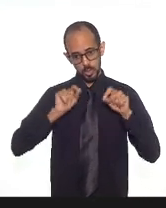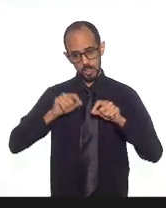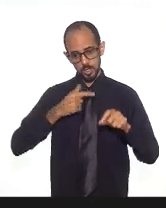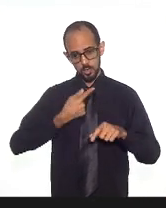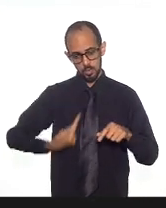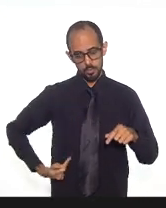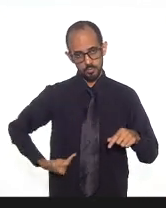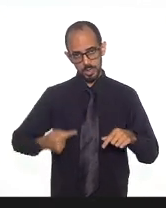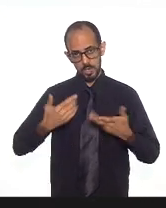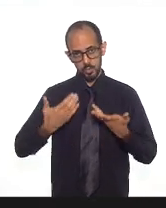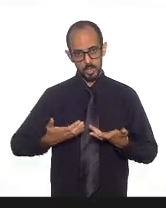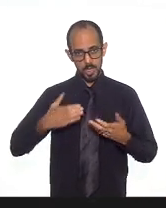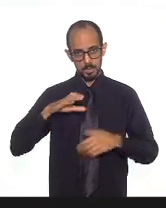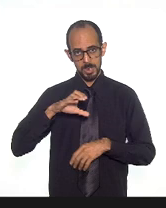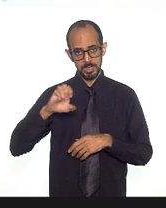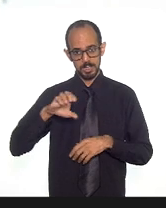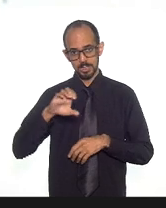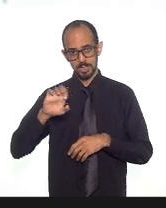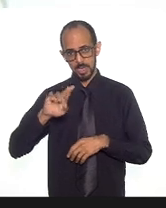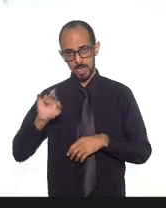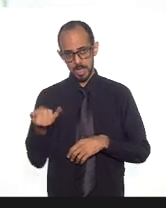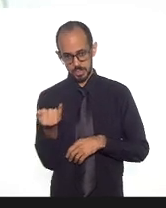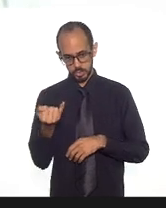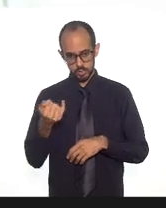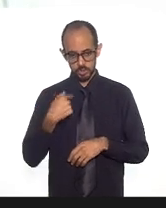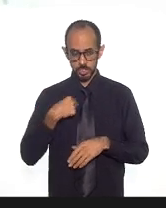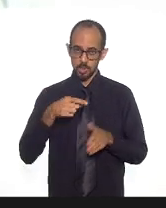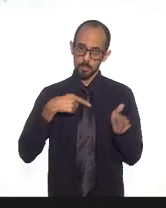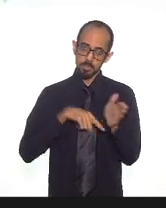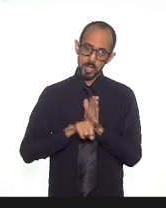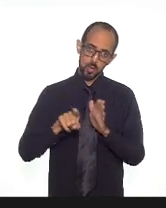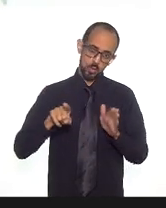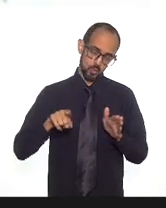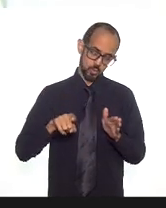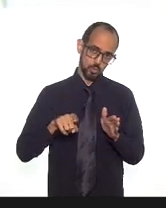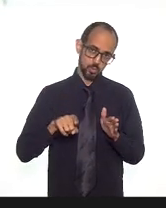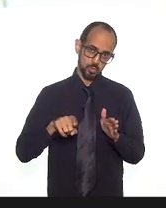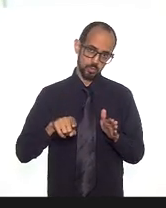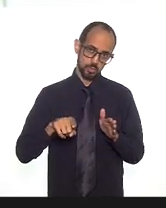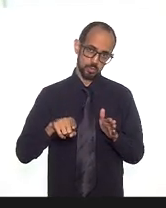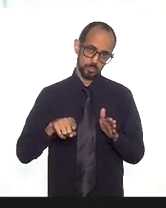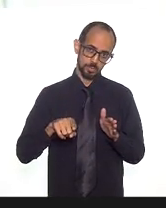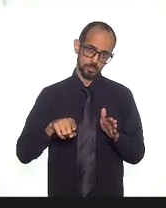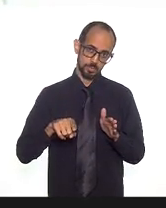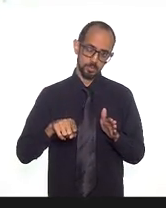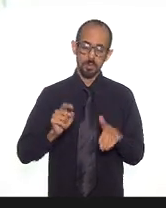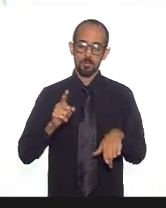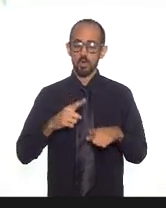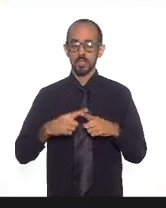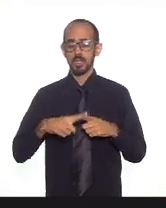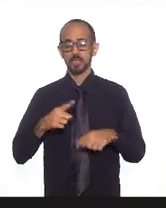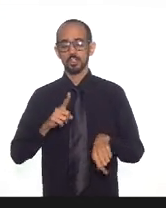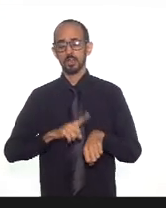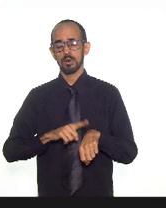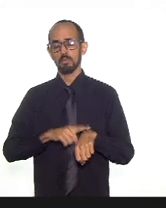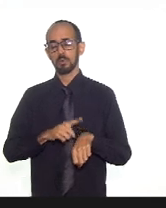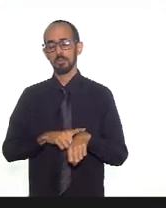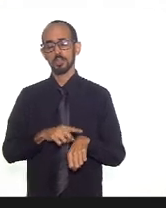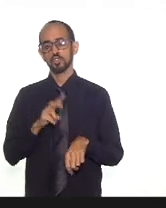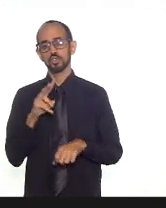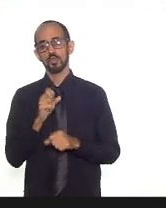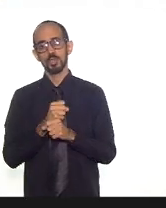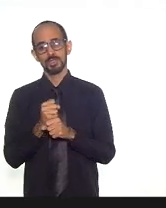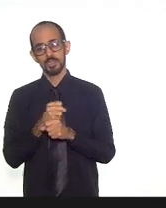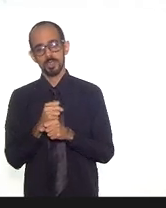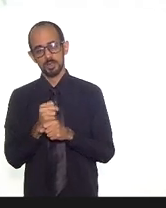Fundação CCR. Eu jogo essa pergunta aí no ar, porque a gente passa por um momento aí, nos últimos 2 anos, a gente teve